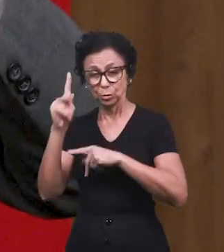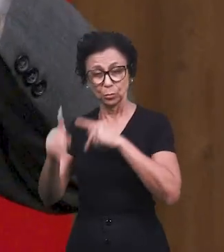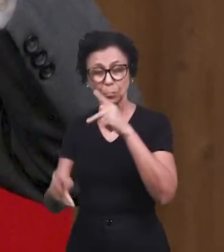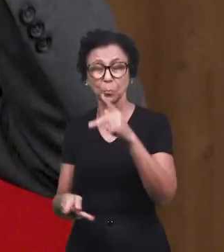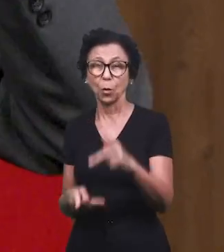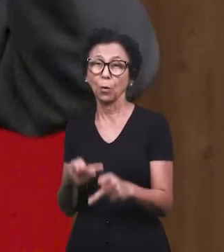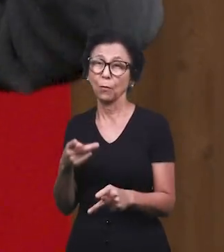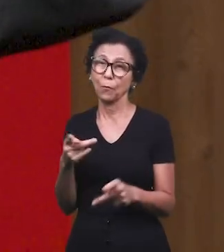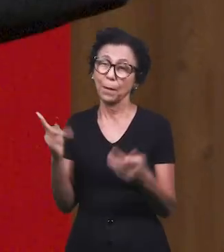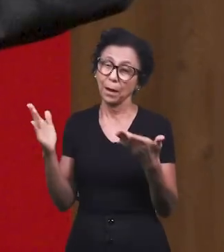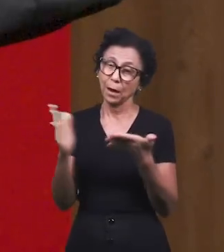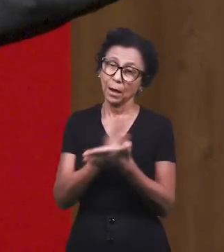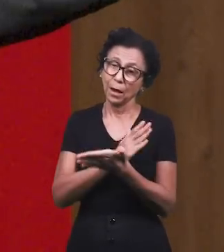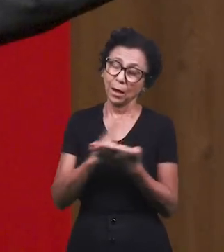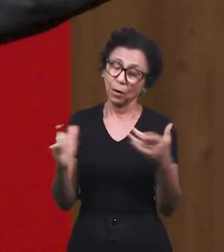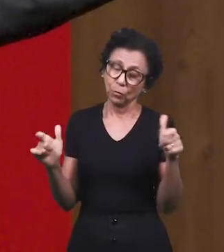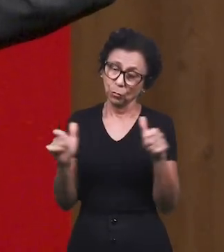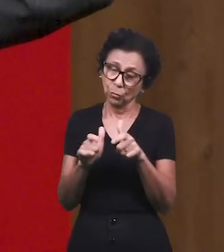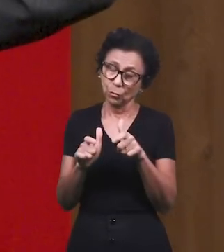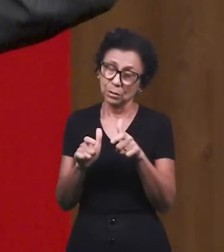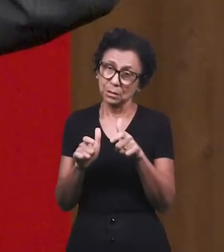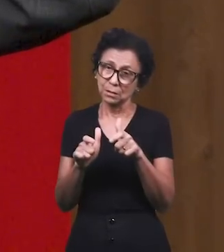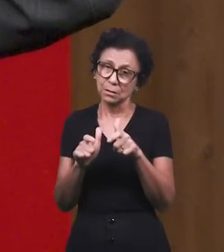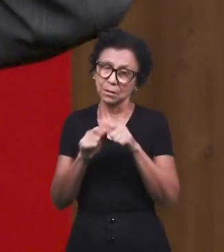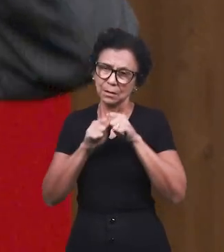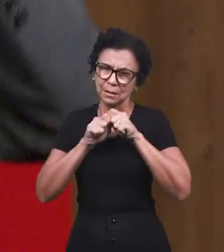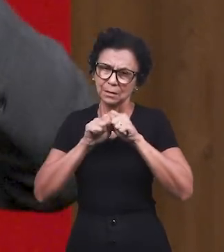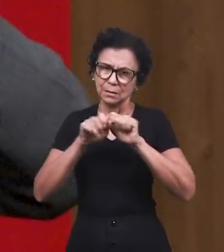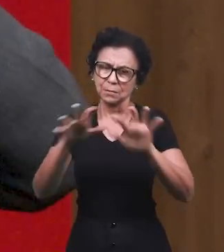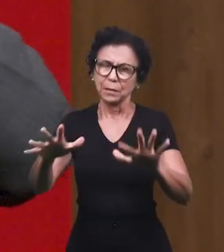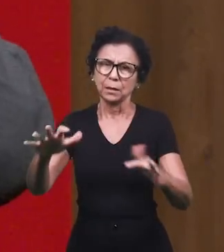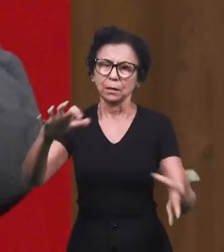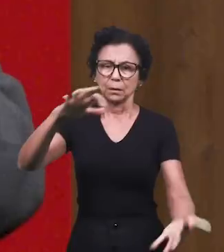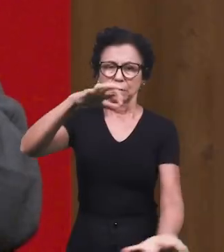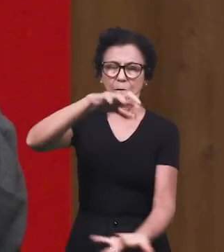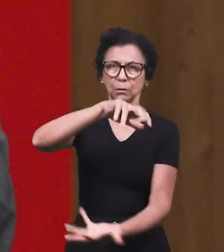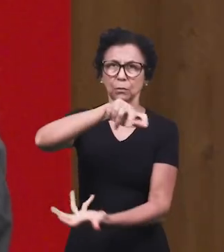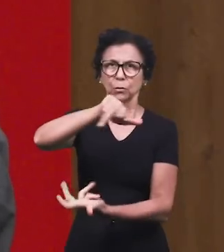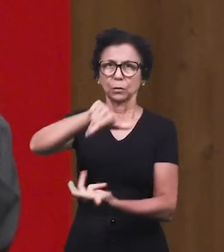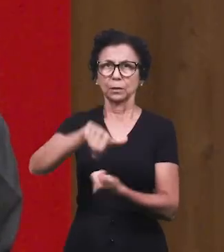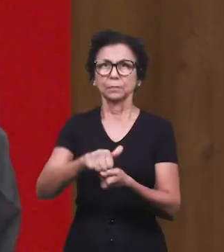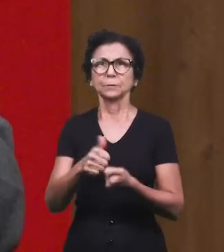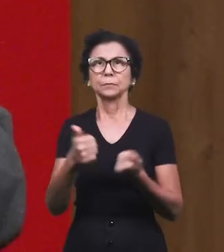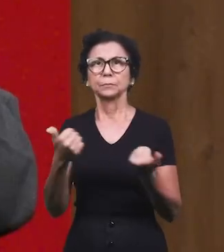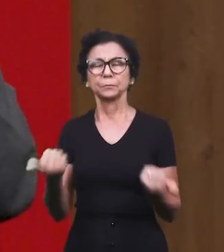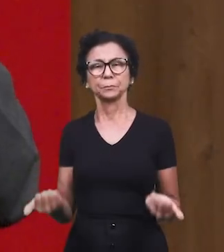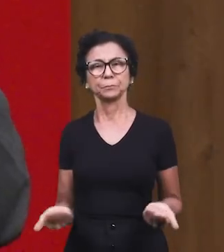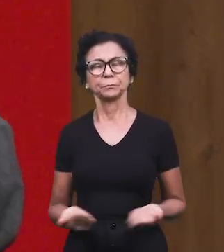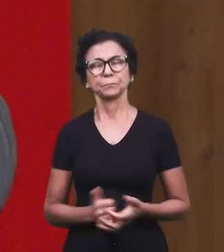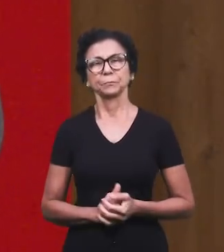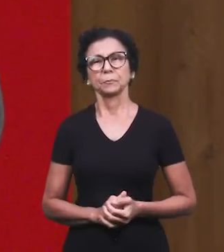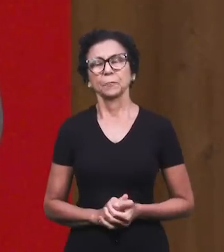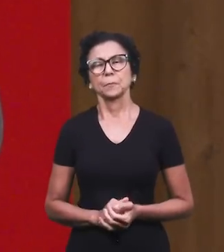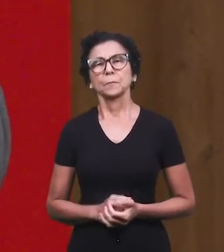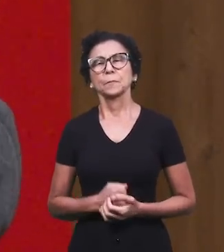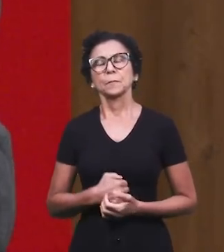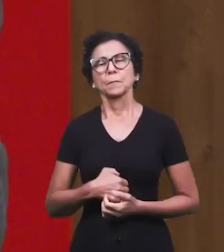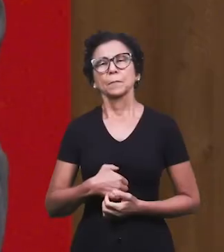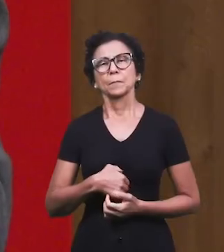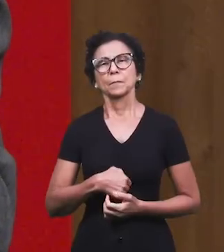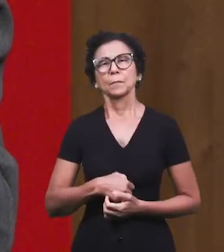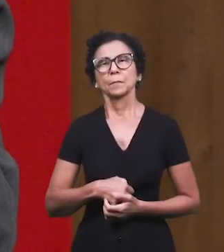o que sobrou foi espalhado para os 4 cantos da terra, por isso se chama a diáspora ou a dispersão de